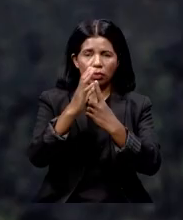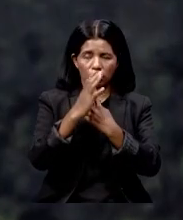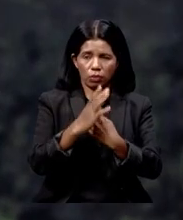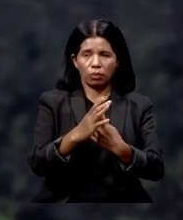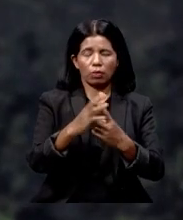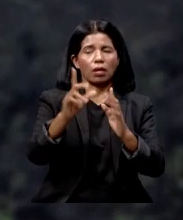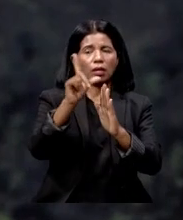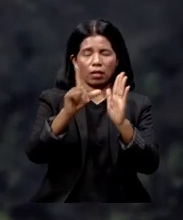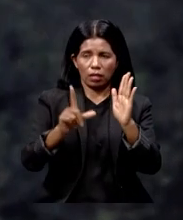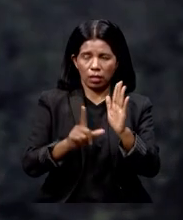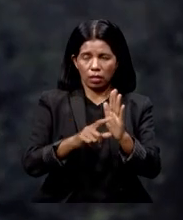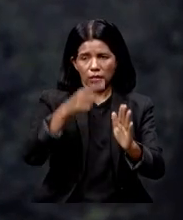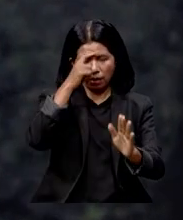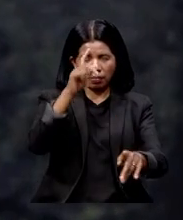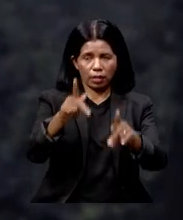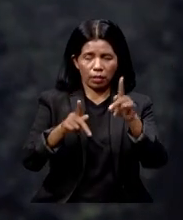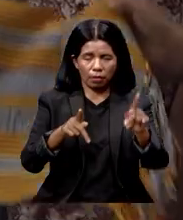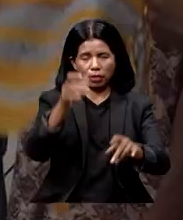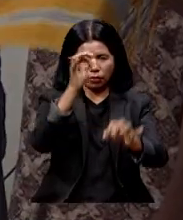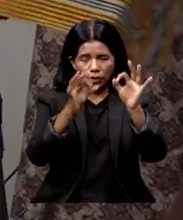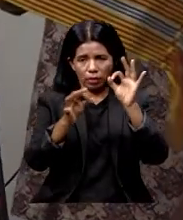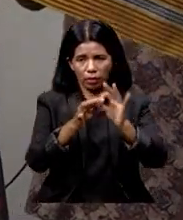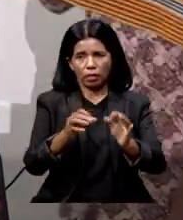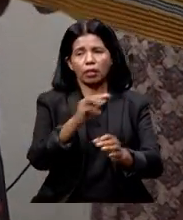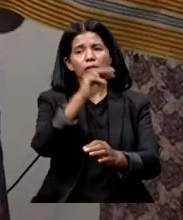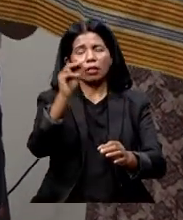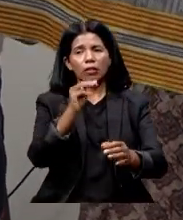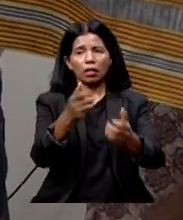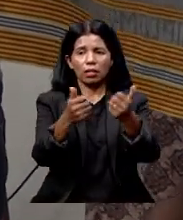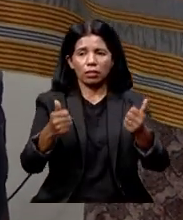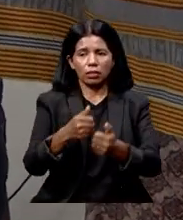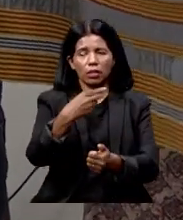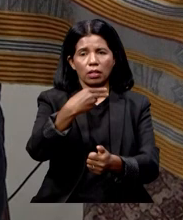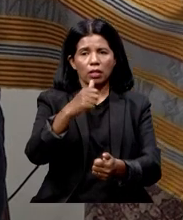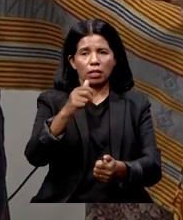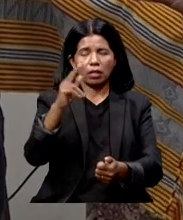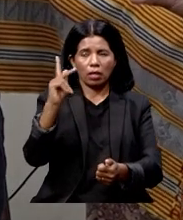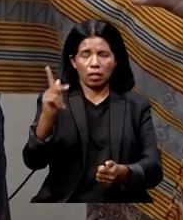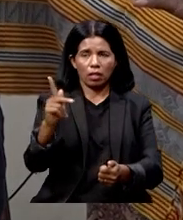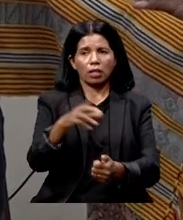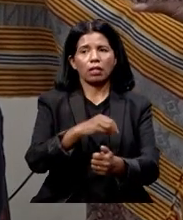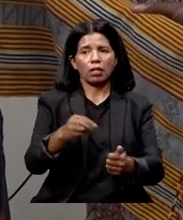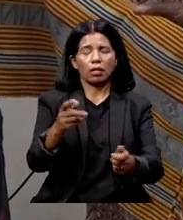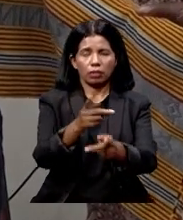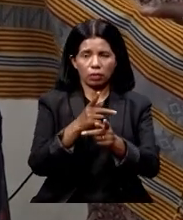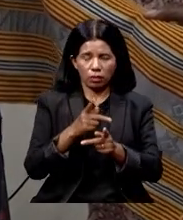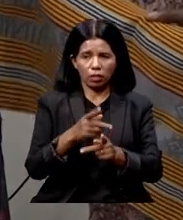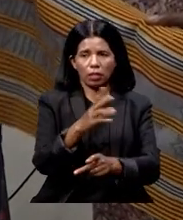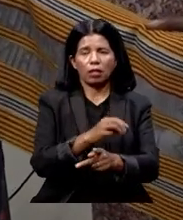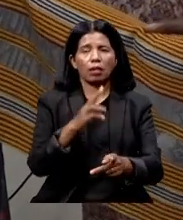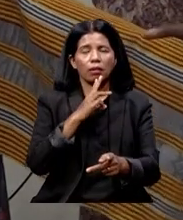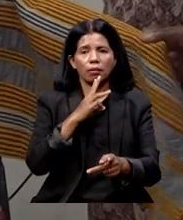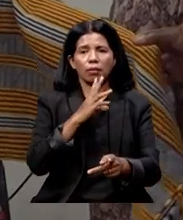tamba comunidade Fierliu Tarabando tamba ne ia segunda ne Associação Hak Halo lançamento ba segura sustentabilidade be